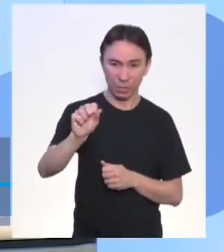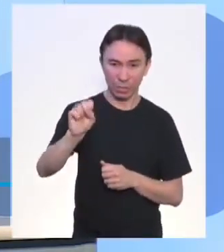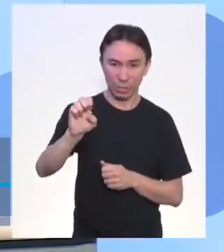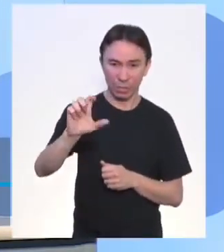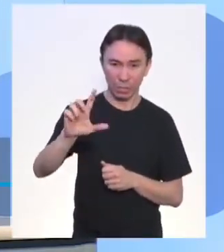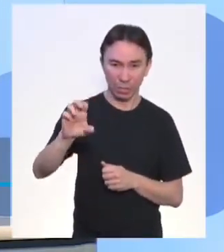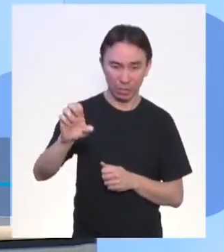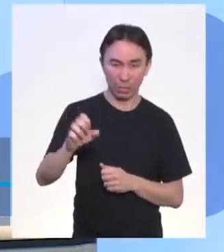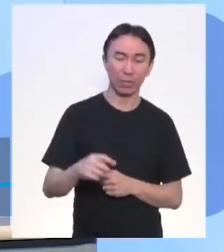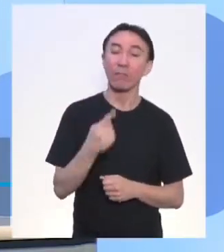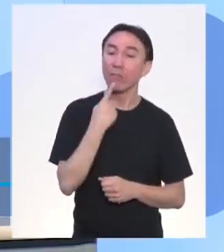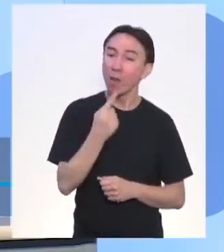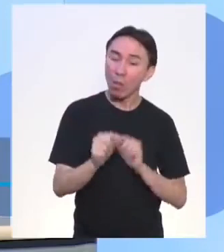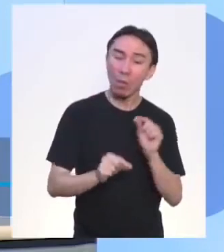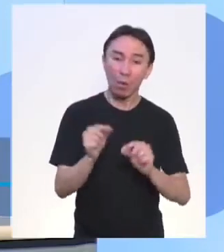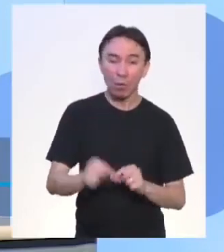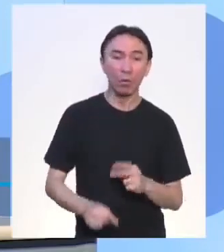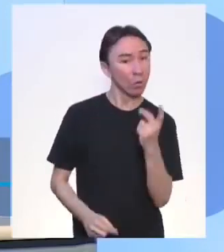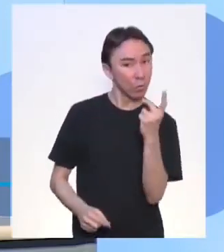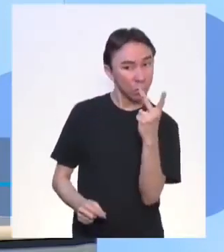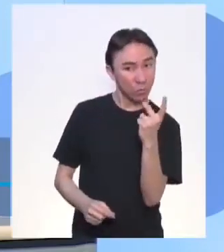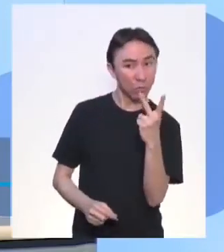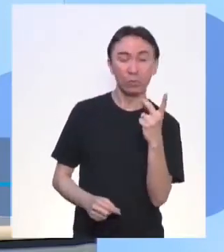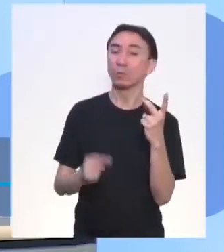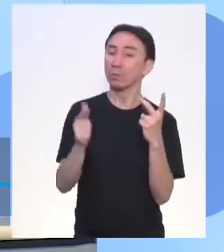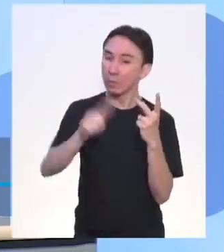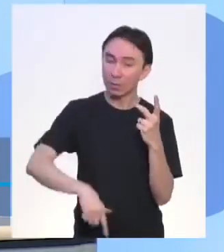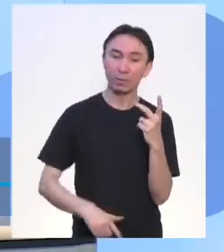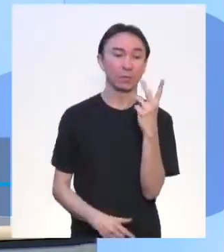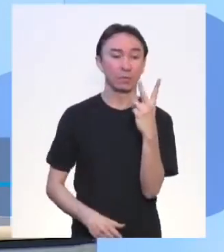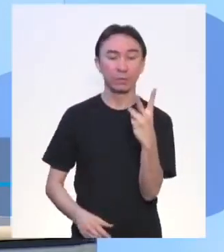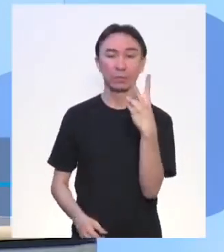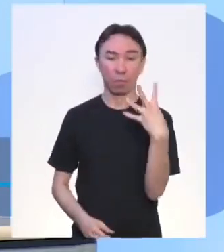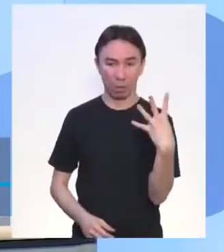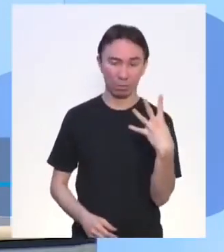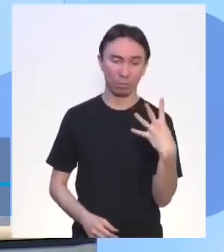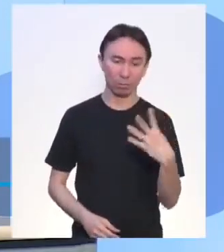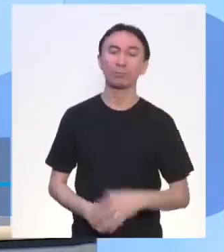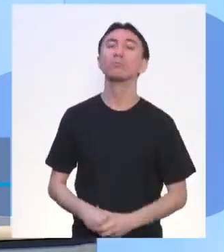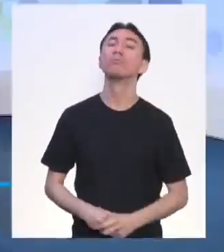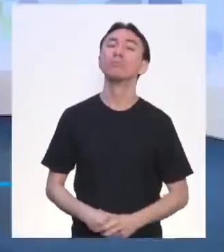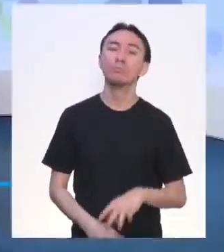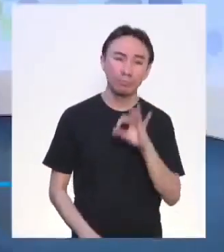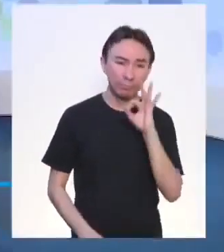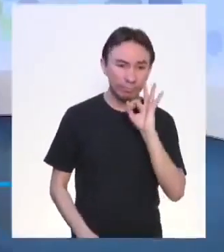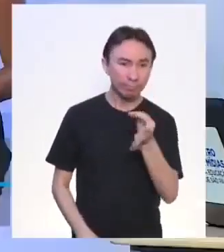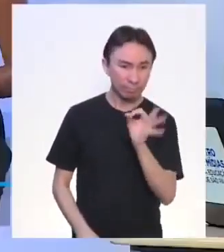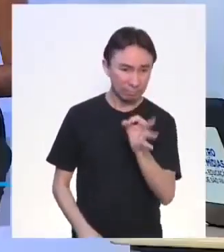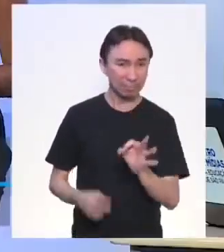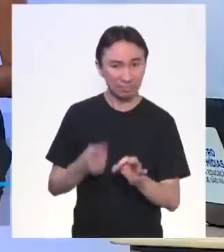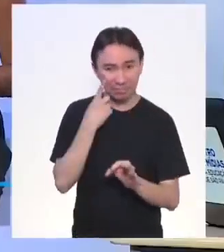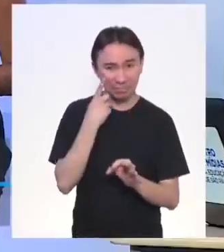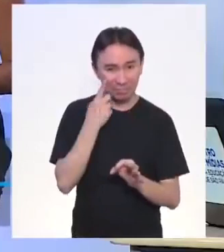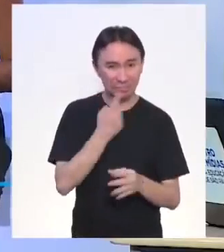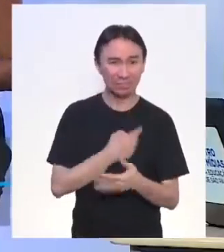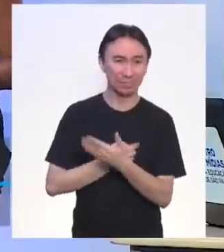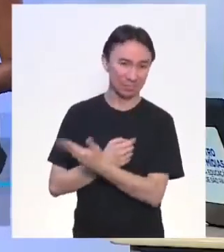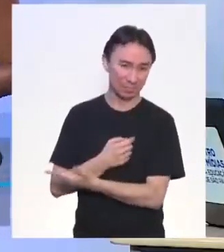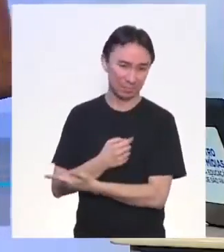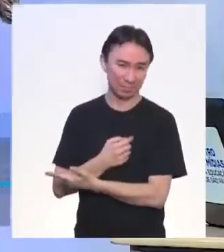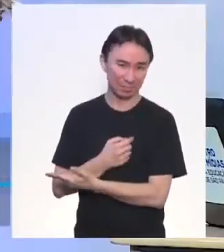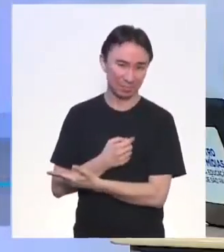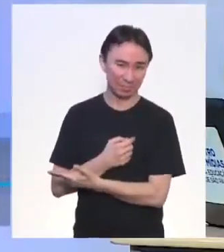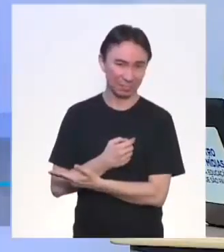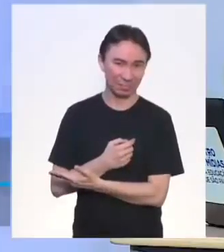falando 12 e 24, tá bom? E por aí vai, tá bom? Isso mesmo. Aqui na nossa tabelinha, a gente... É